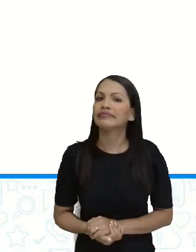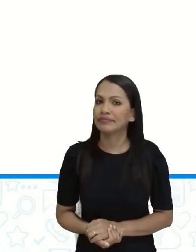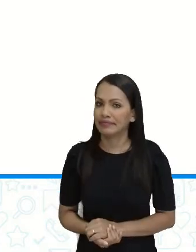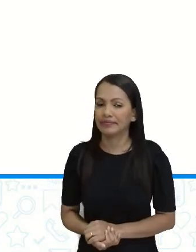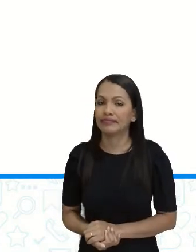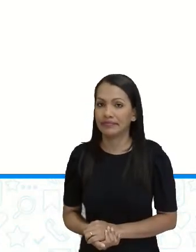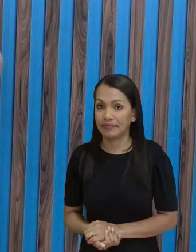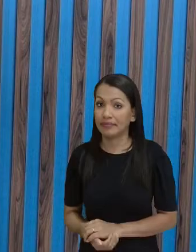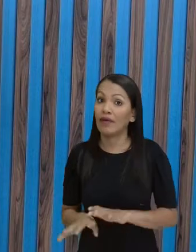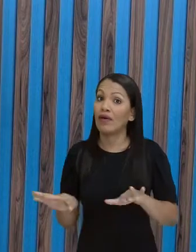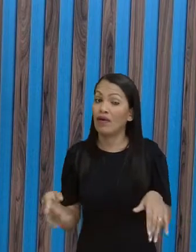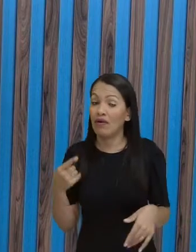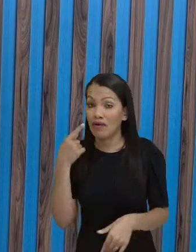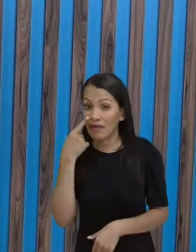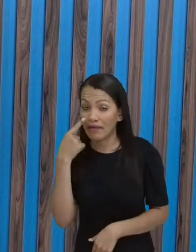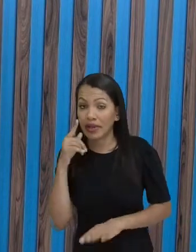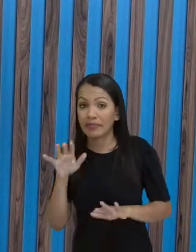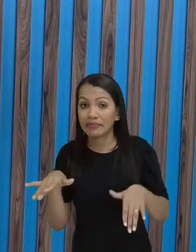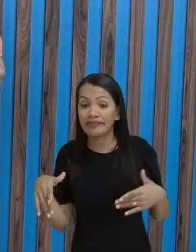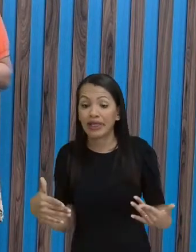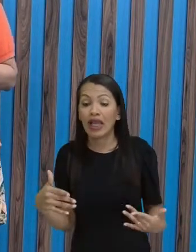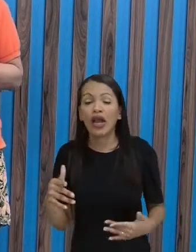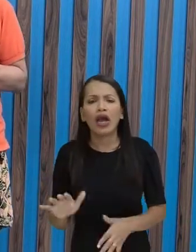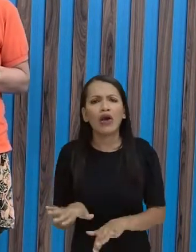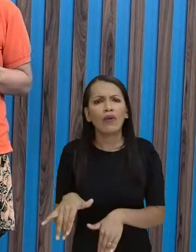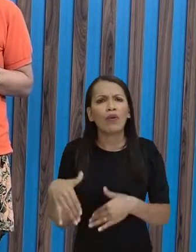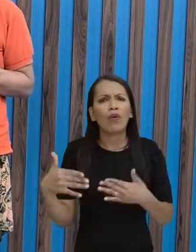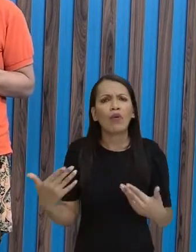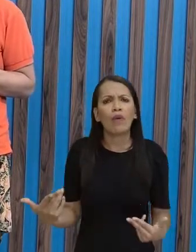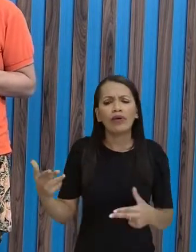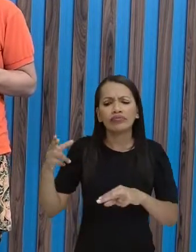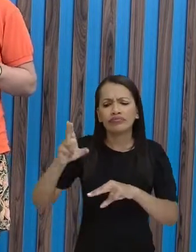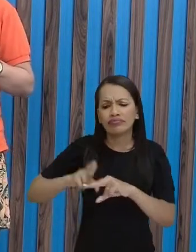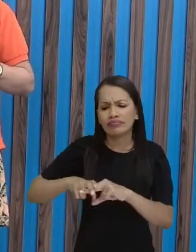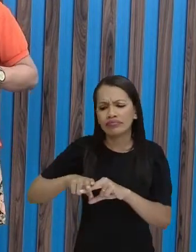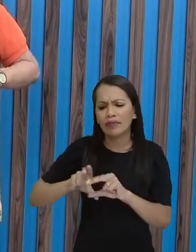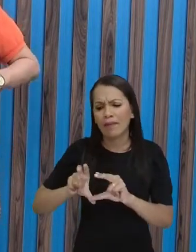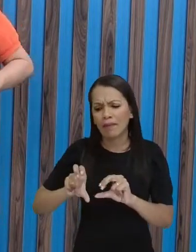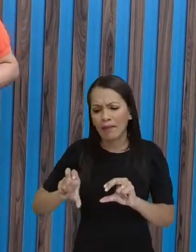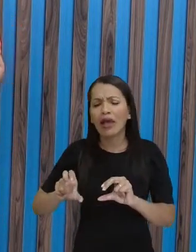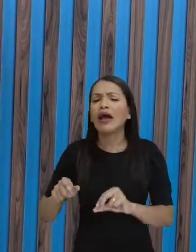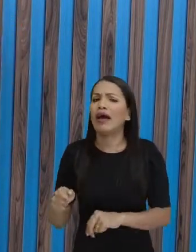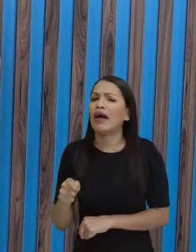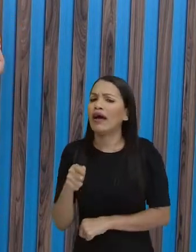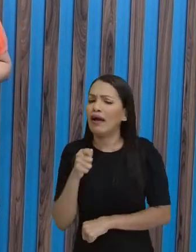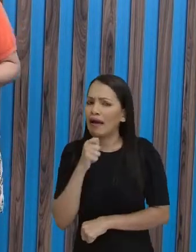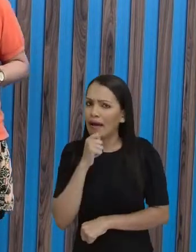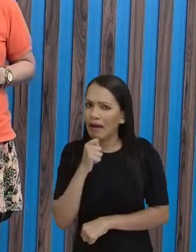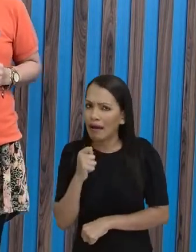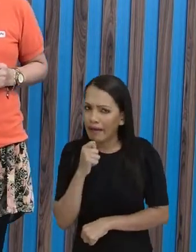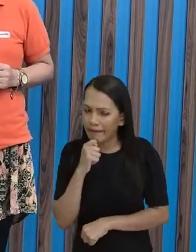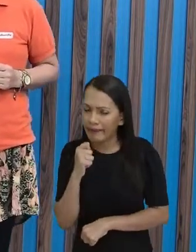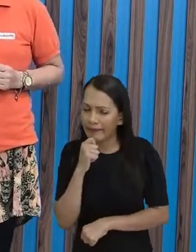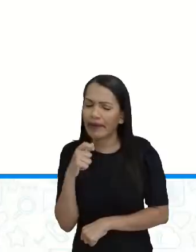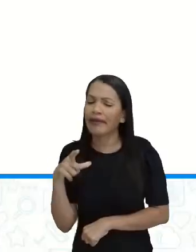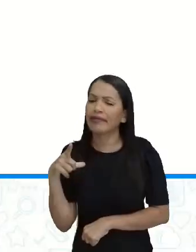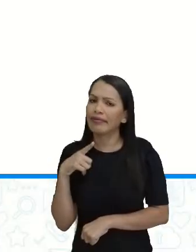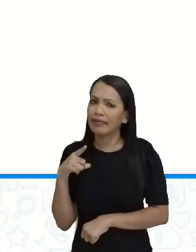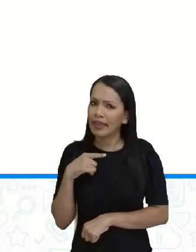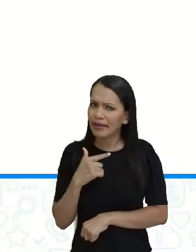estão vagos? Vamos resolver esse problema para a professora Abigail, crianças? Vamos lá. Olha só.